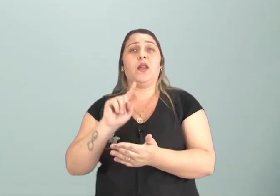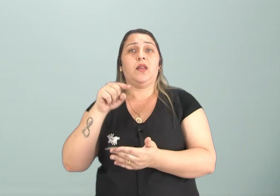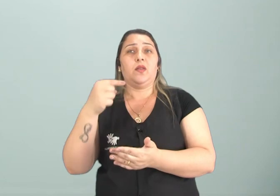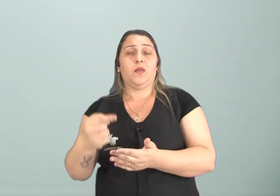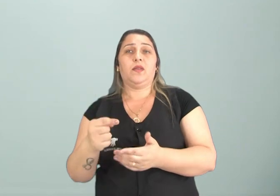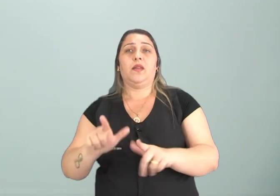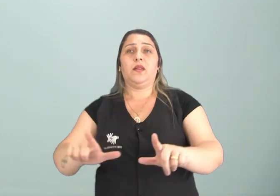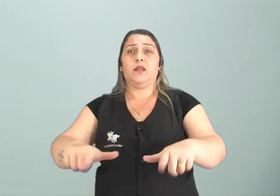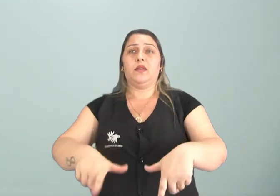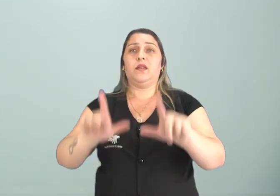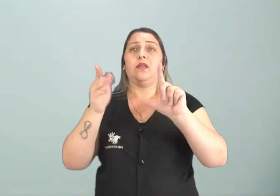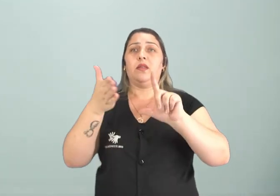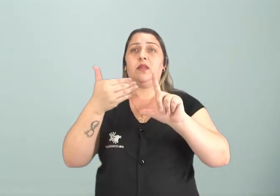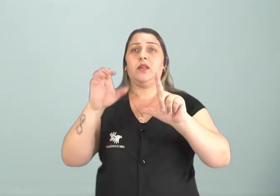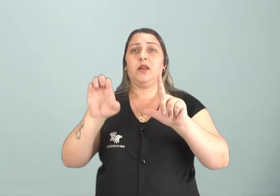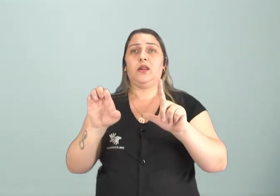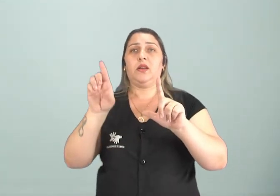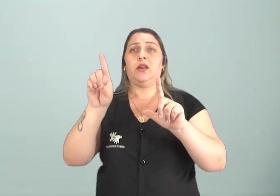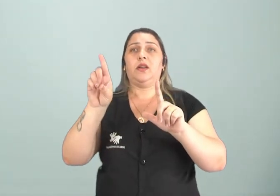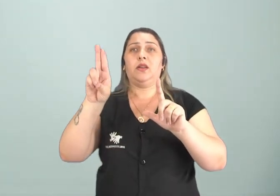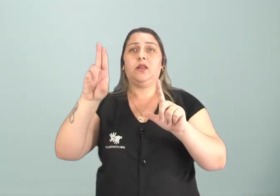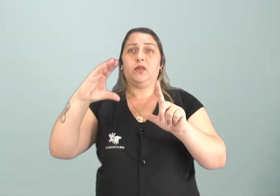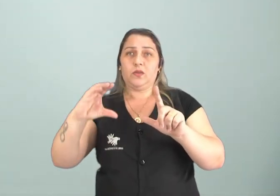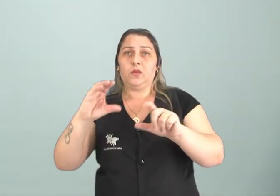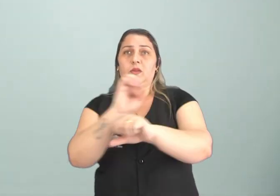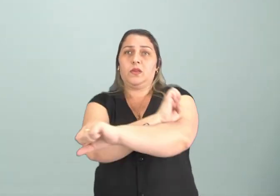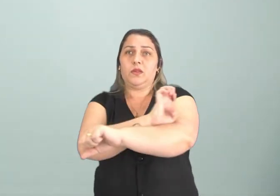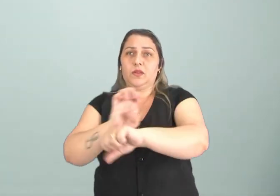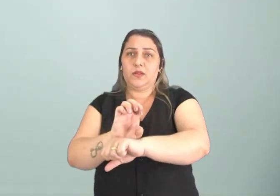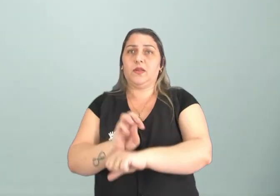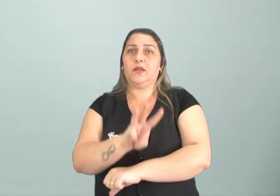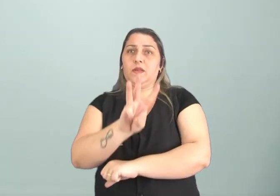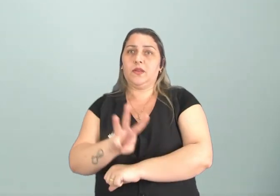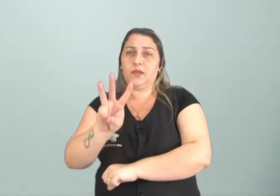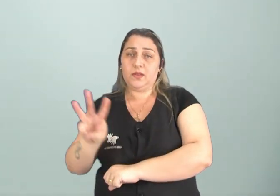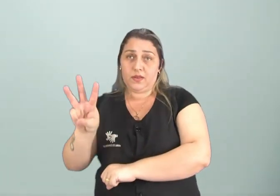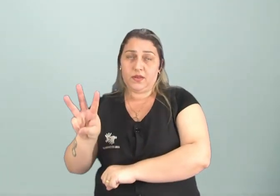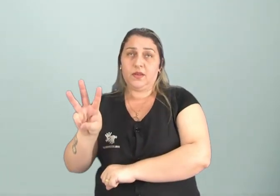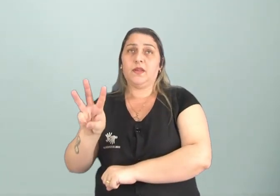íntegra, vocês acessem a plataforma do Educ, no site da Secretaria de Educação.